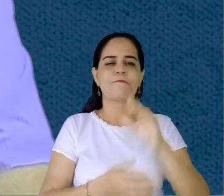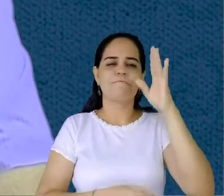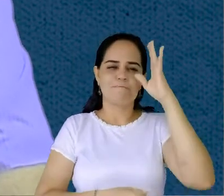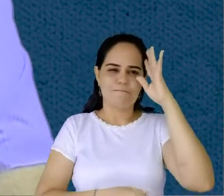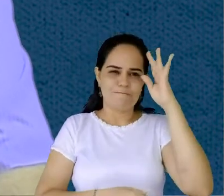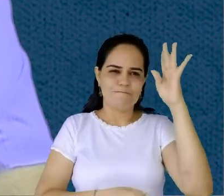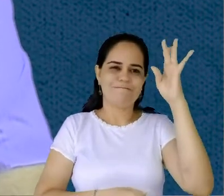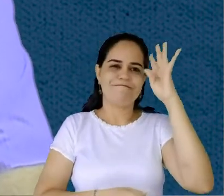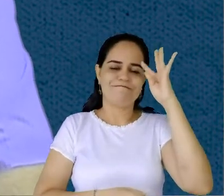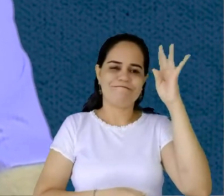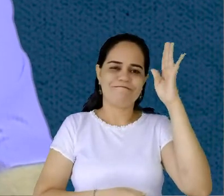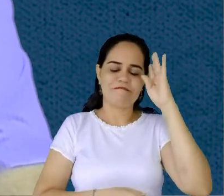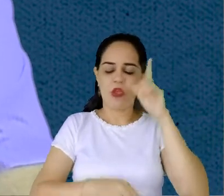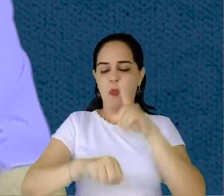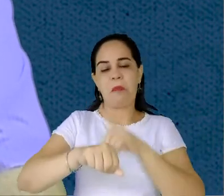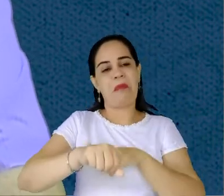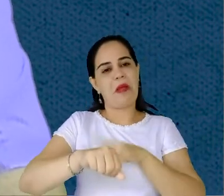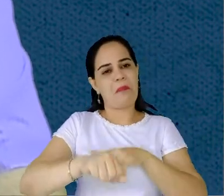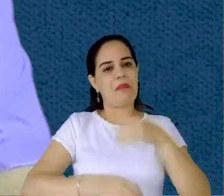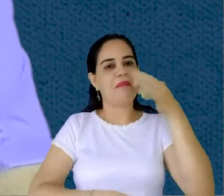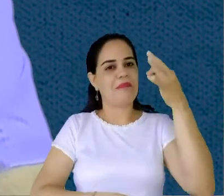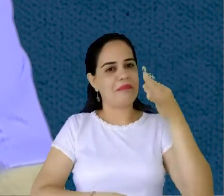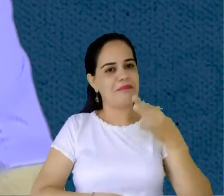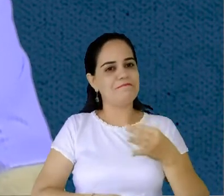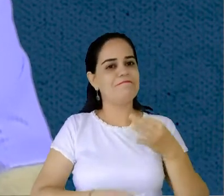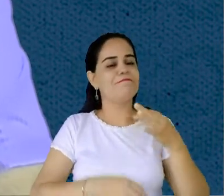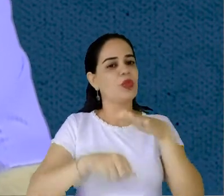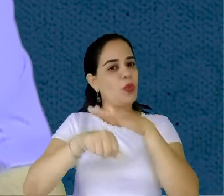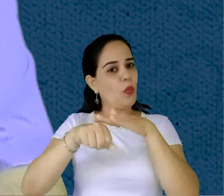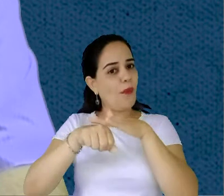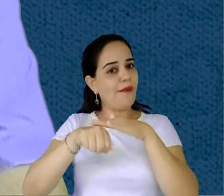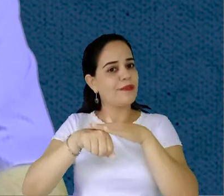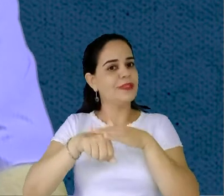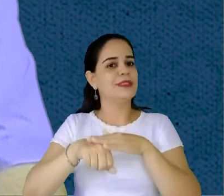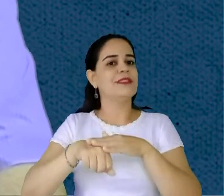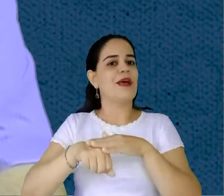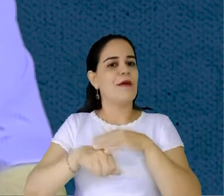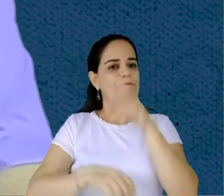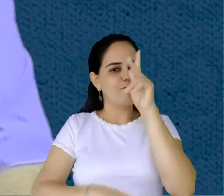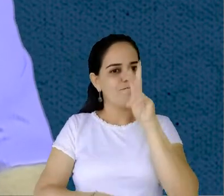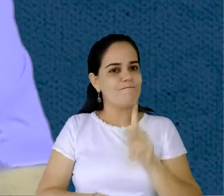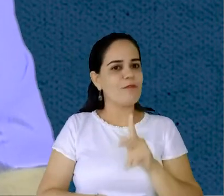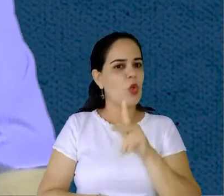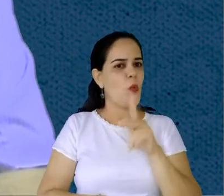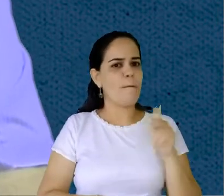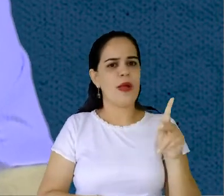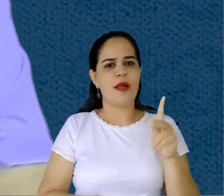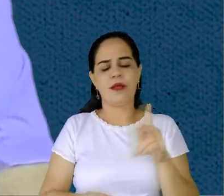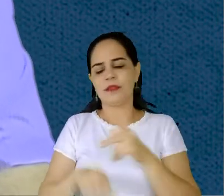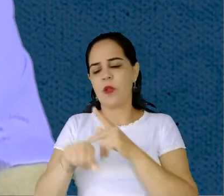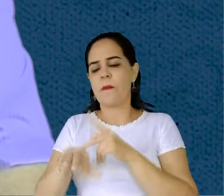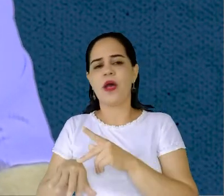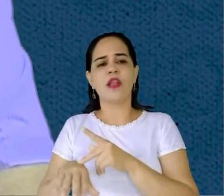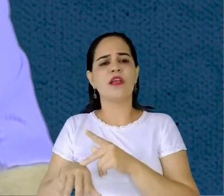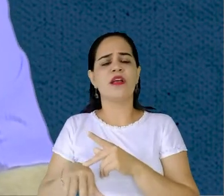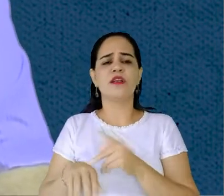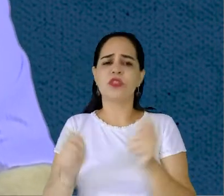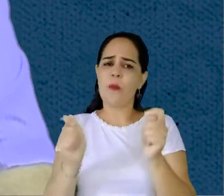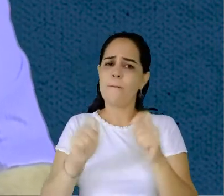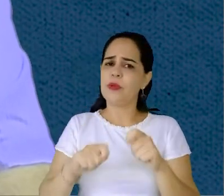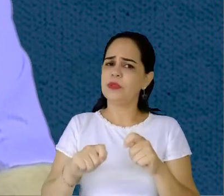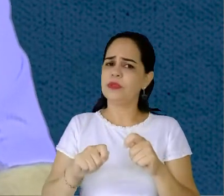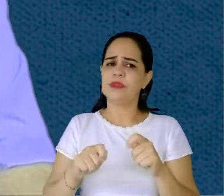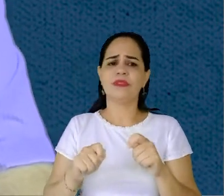ainda não casou, pense. Quem sabe não está na hora de procurar a tua paróquia, ir lá e de falar